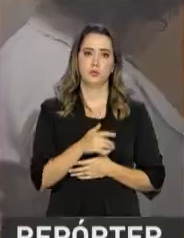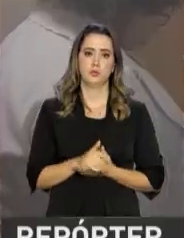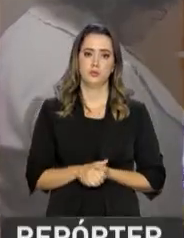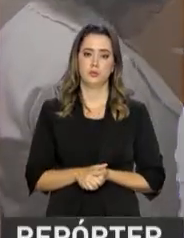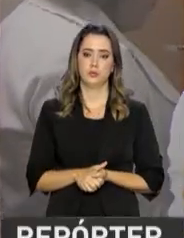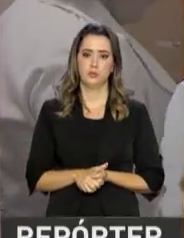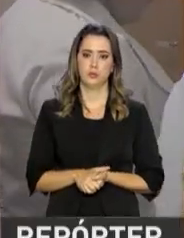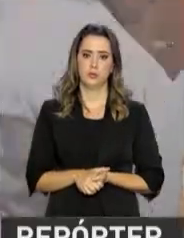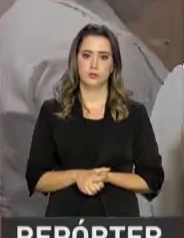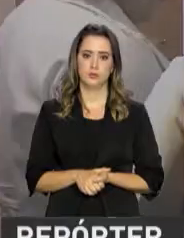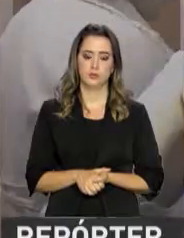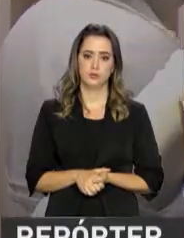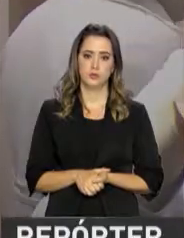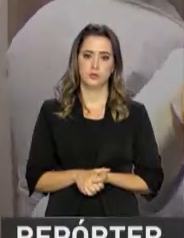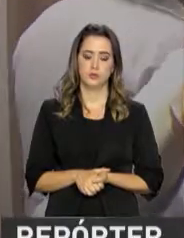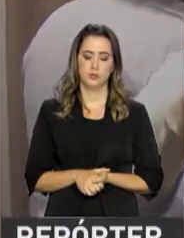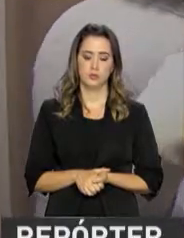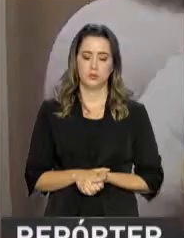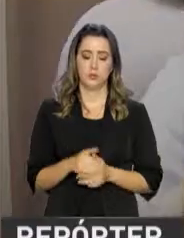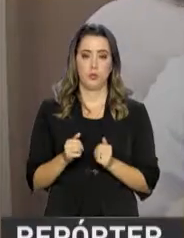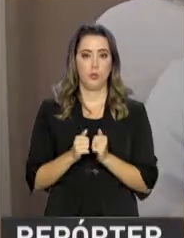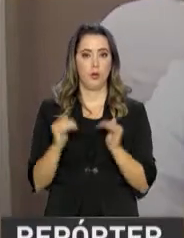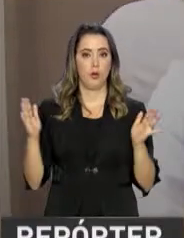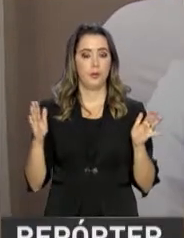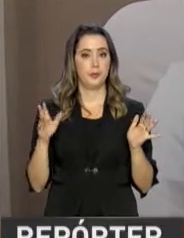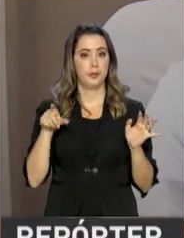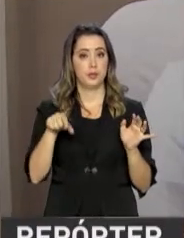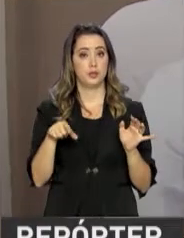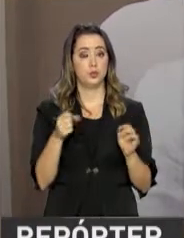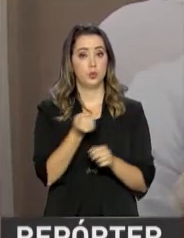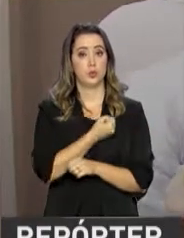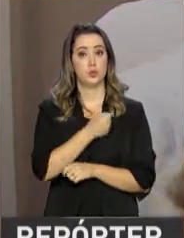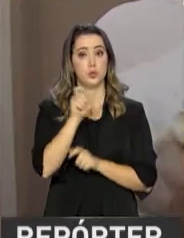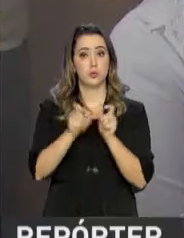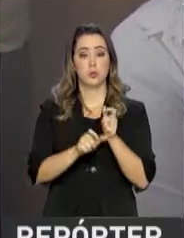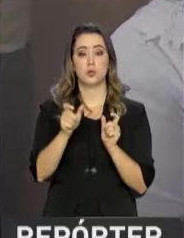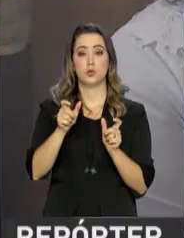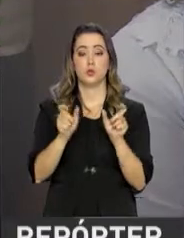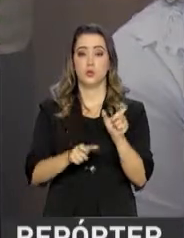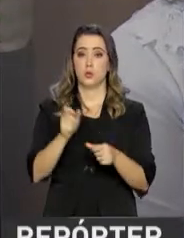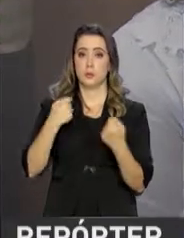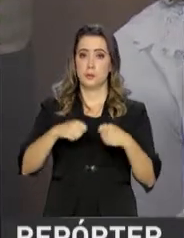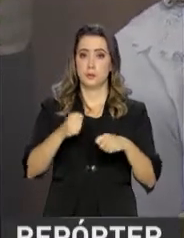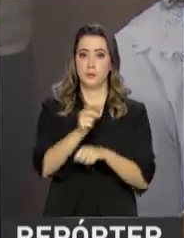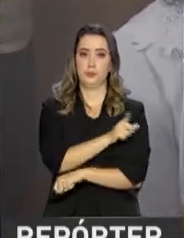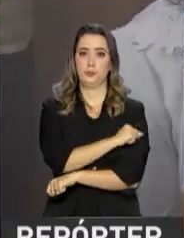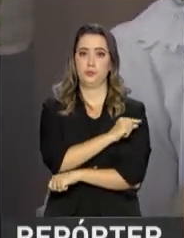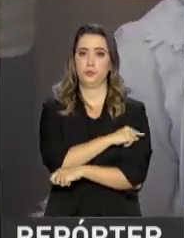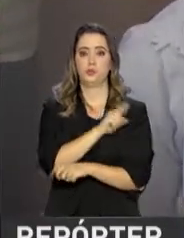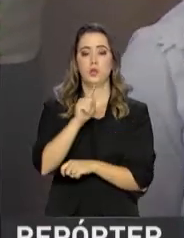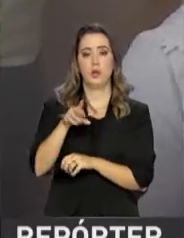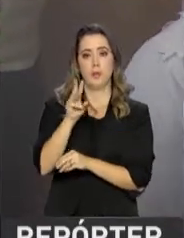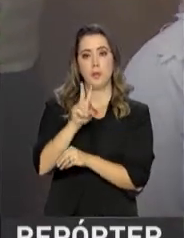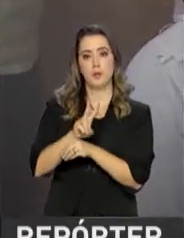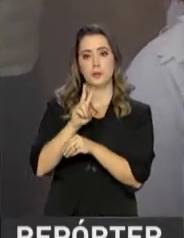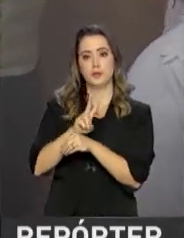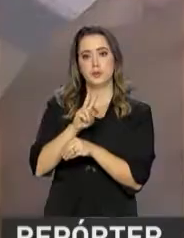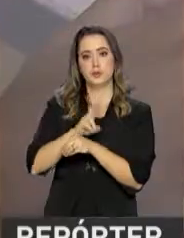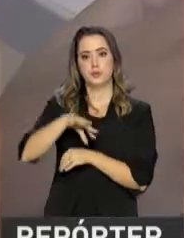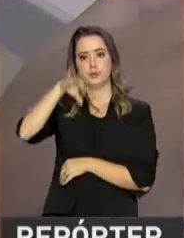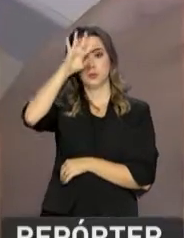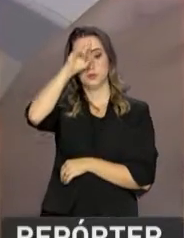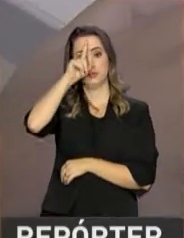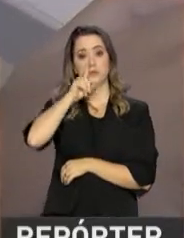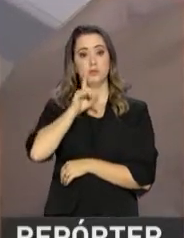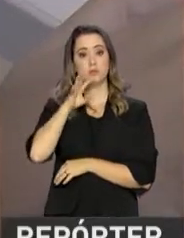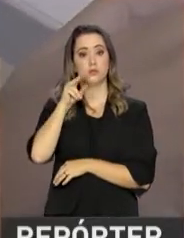a ampliação da cobertura da vacina é uma medida preventiva para antecipar a proteção contra a febre amarela